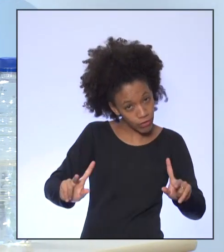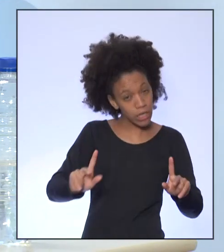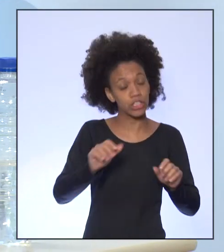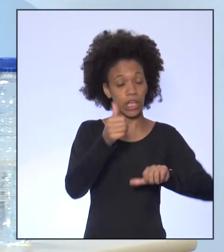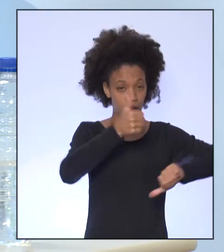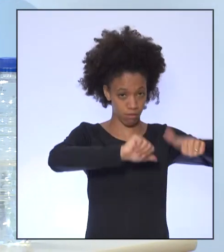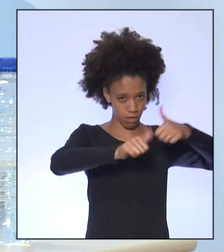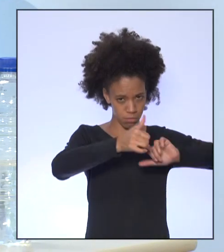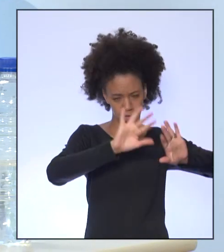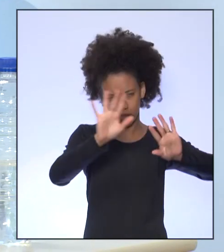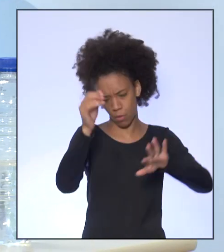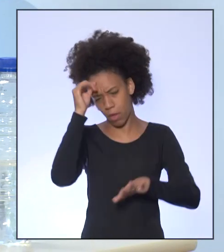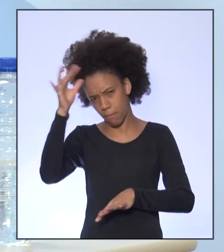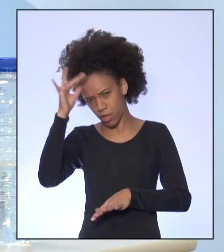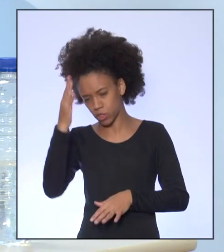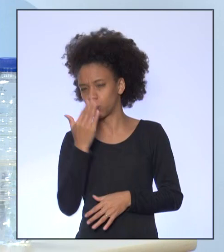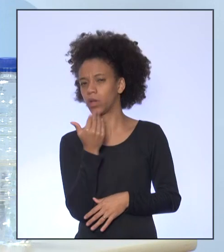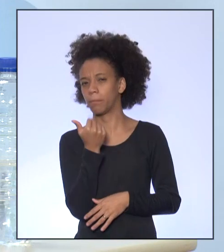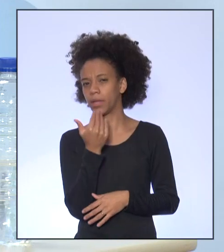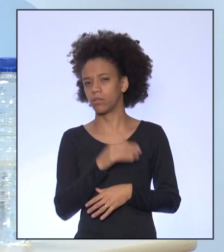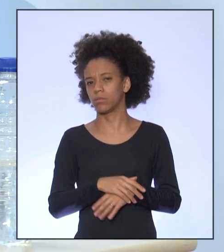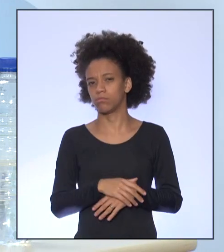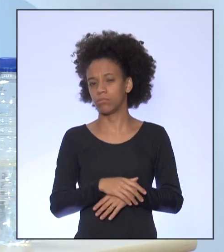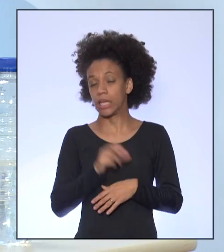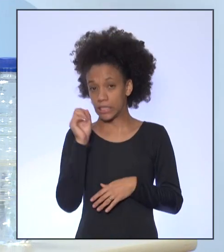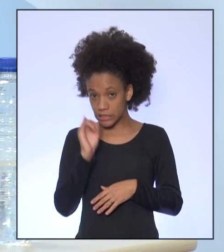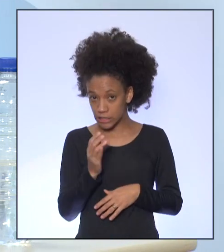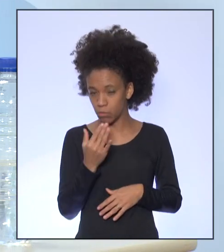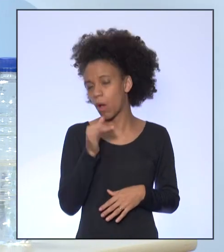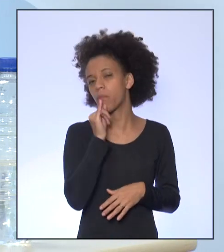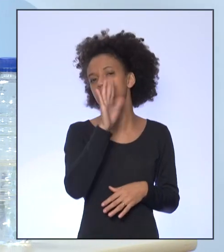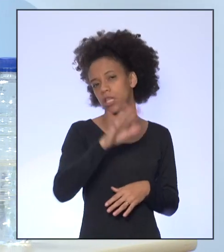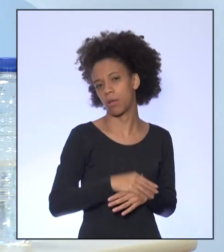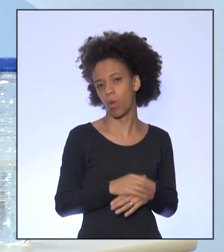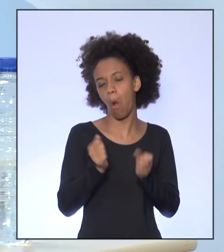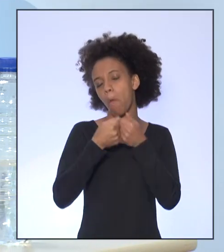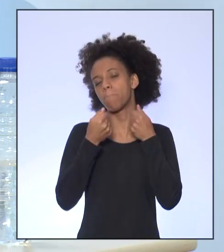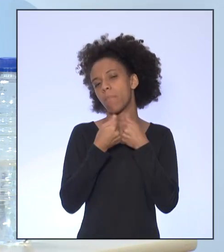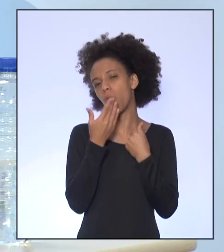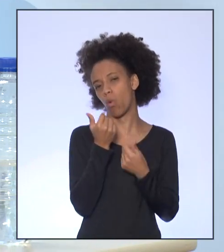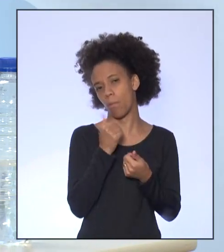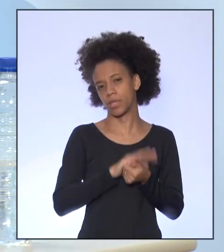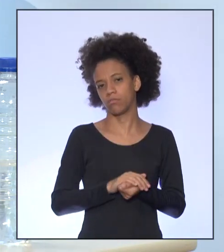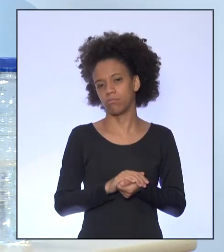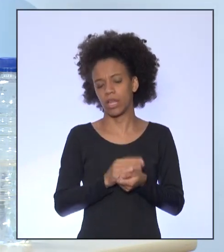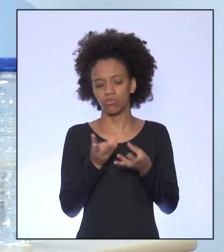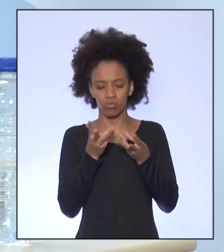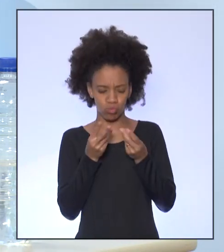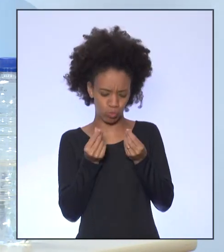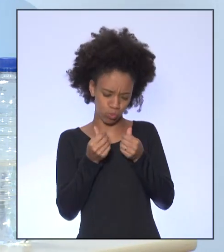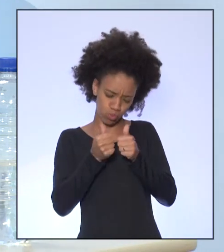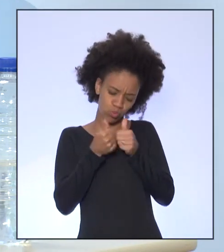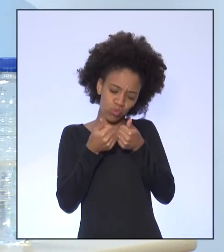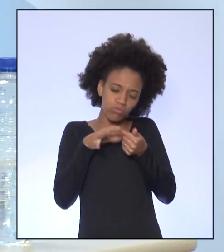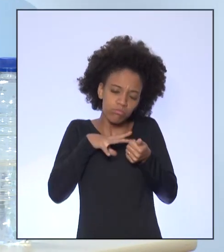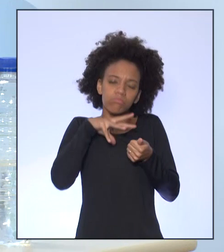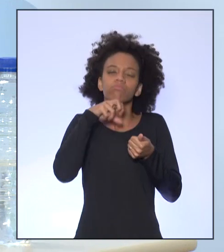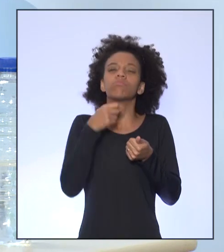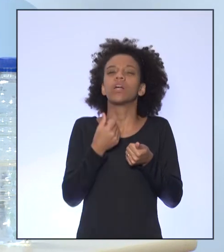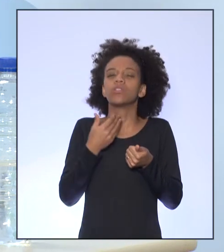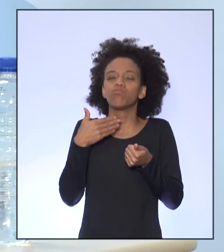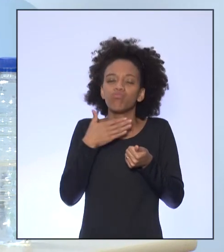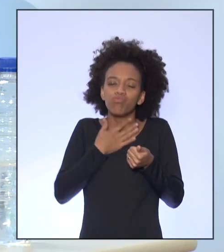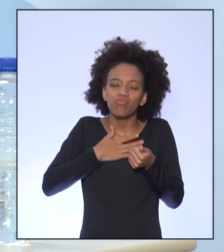um alimento que a gente come ali, certo? O alimento que a gente come, por exemplo, come um pão. Então, o pão tem aquela textura, tem aquele cheiro, tem aquele